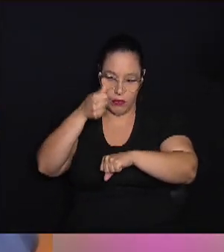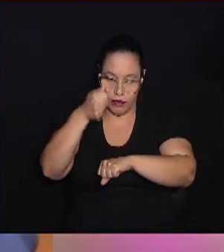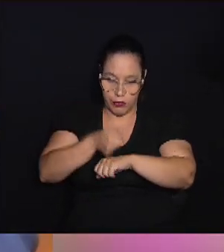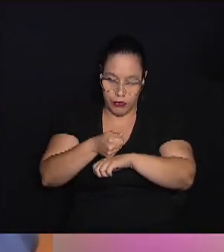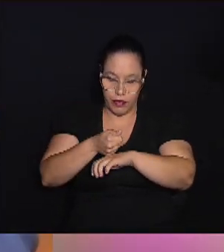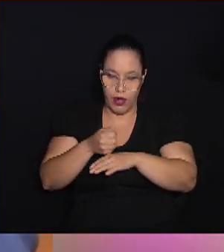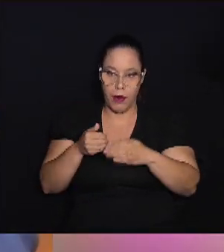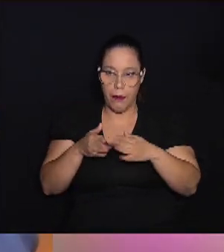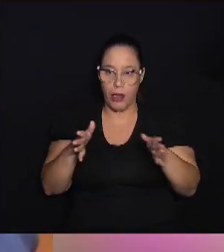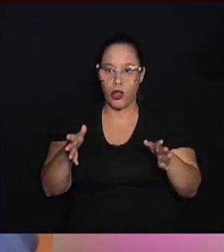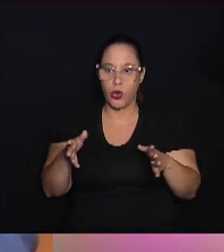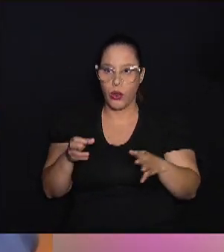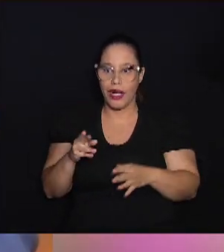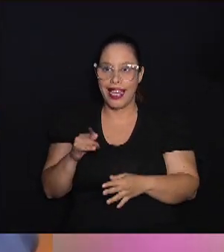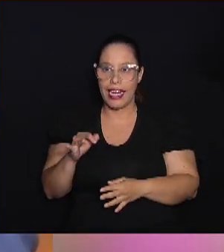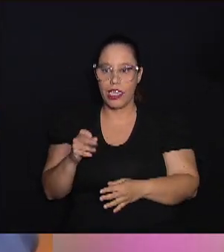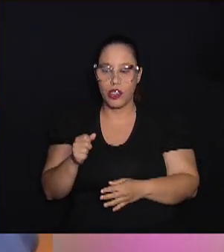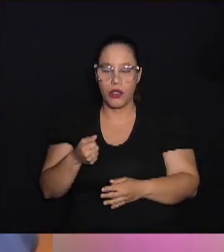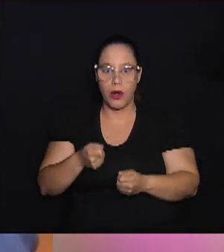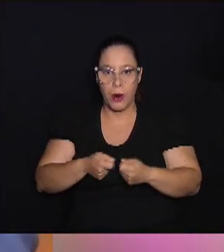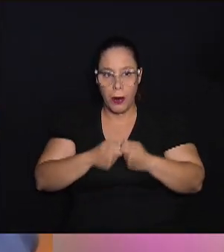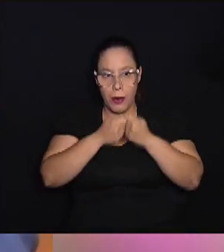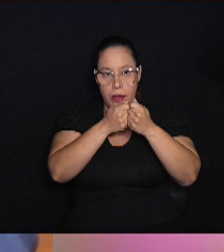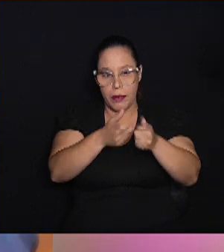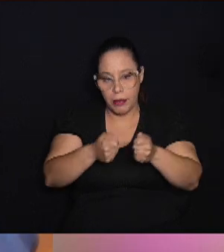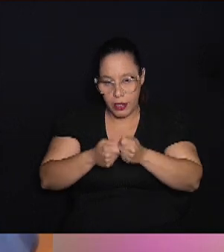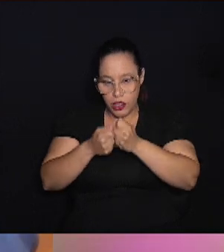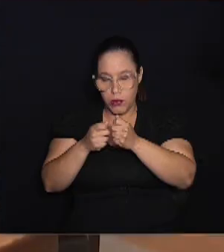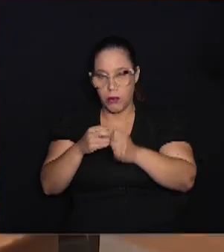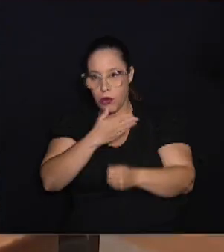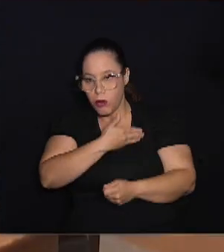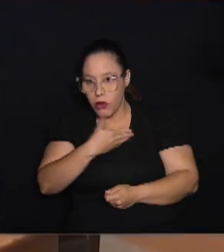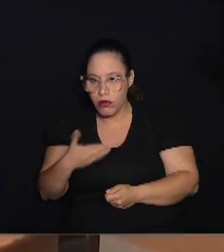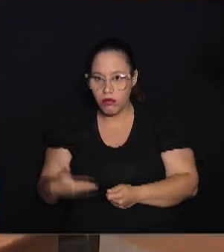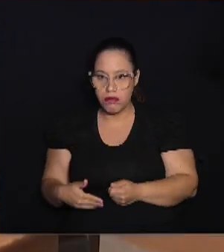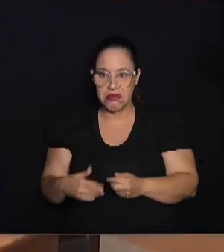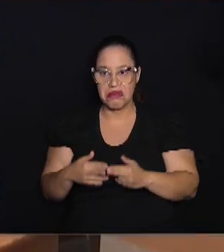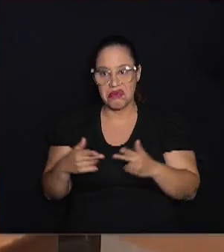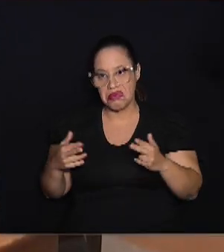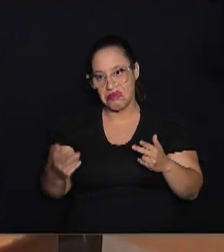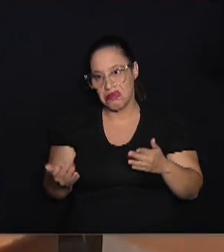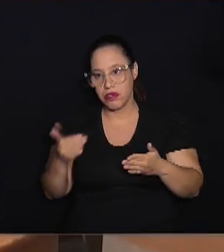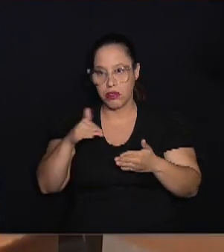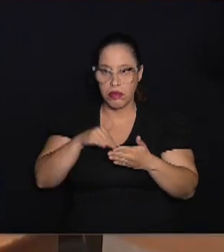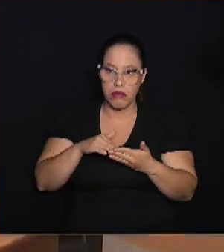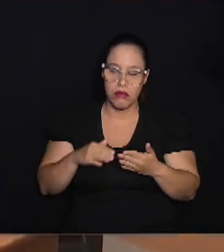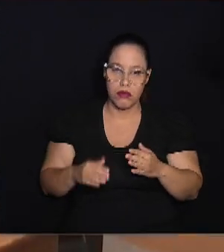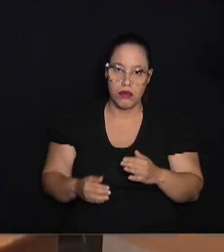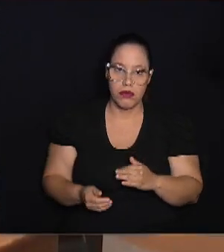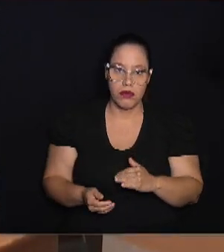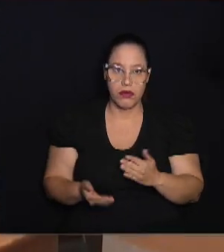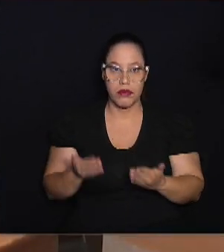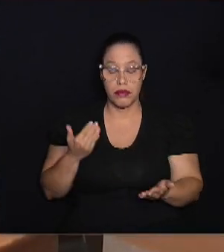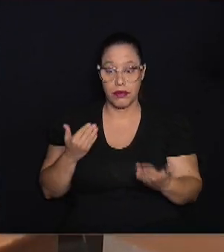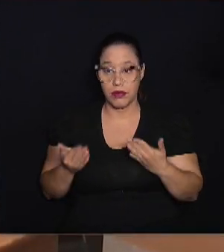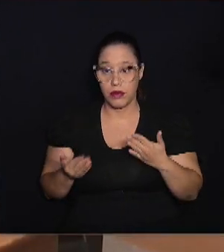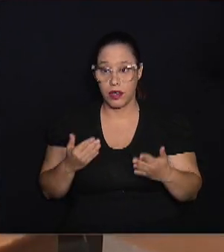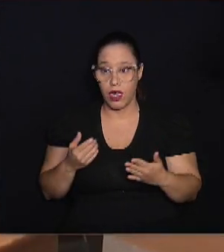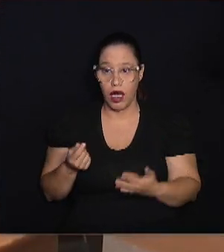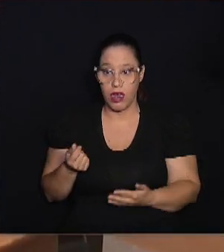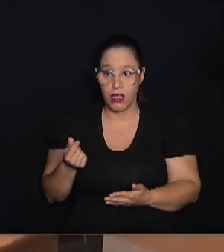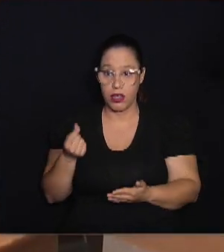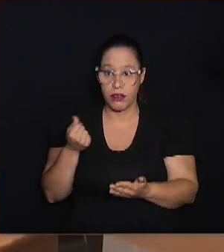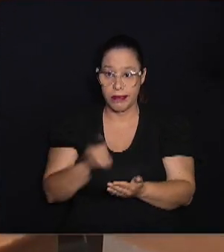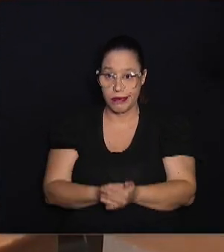créditos, empréstimos públicos, dívida pública e outras que, direta ou indiretamente, alterem a despesa ou